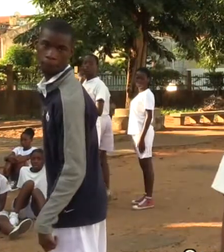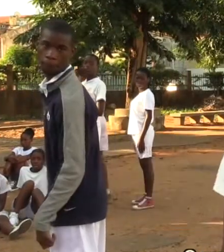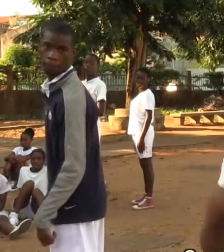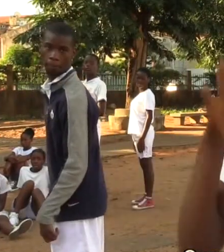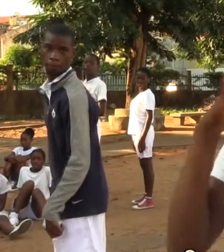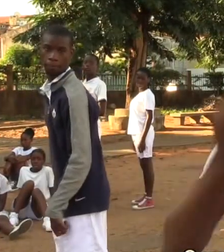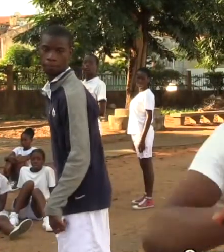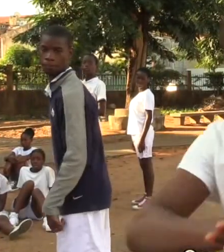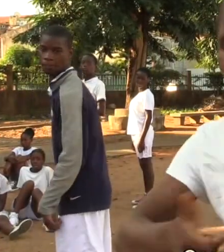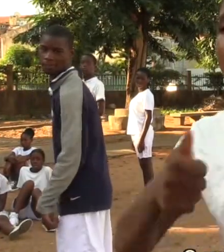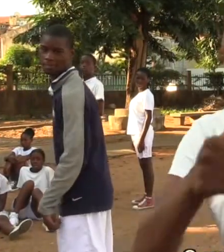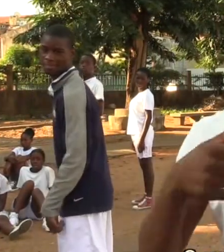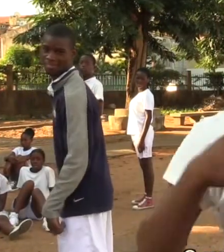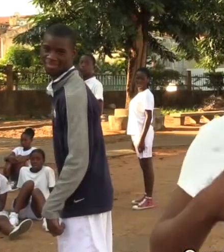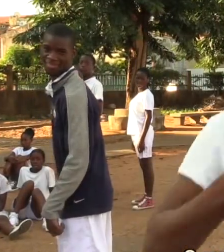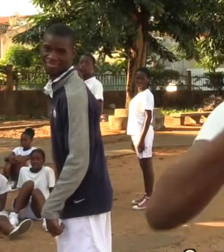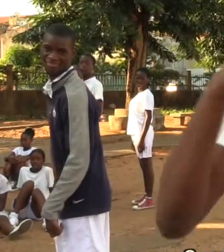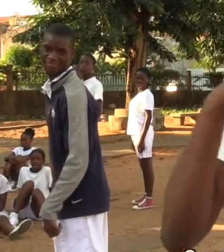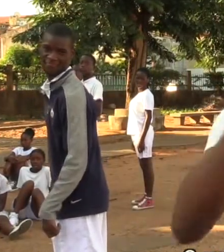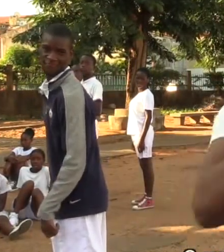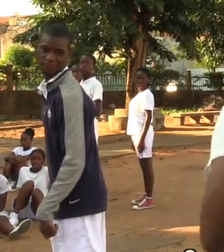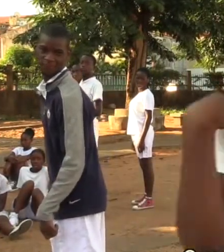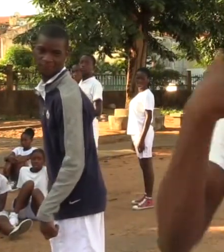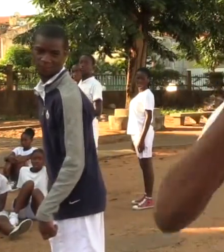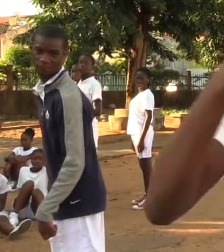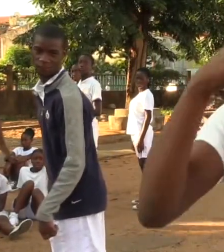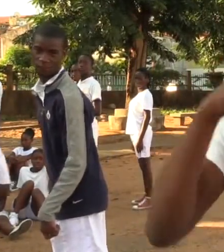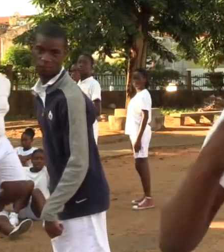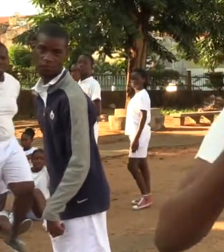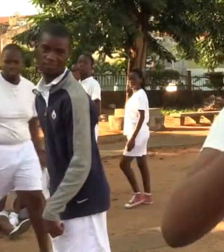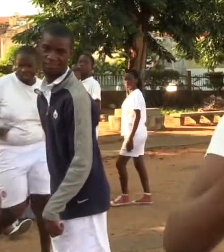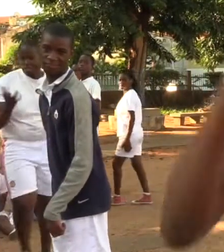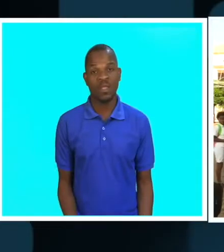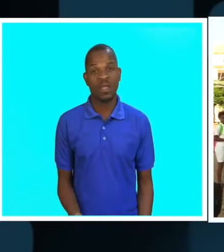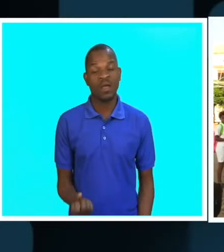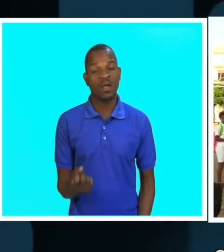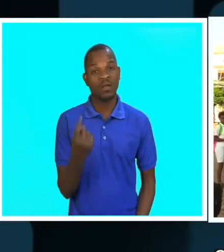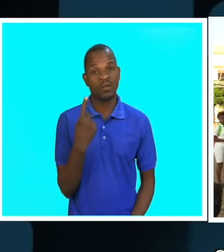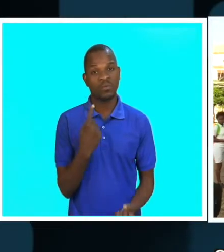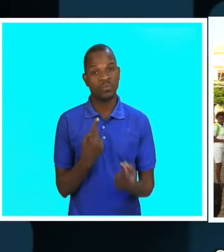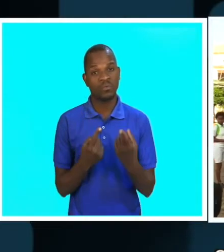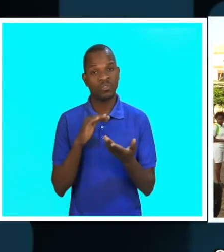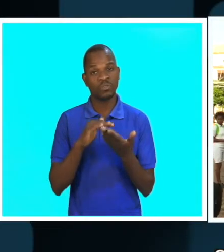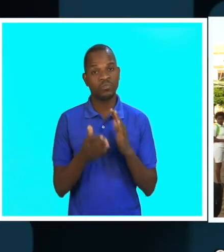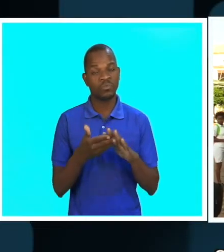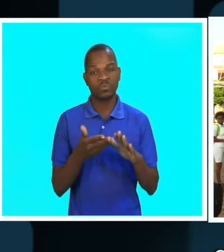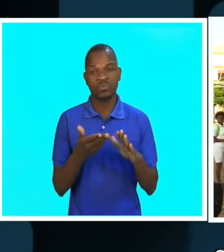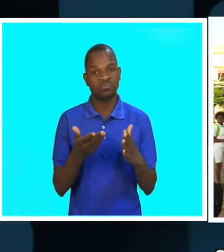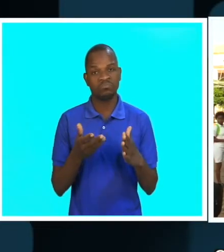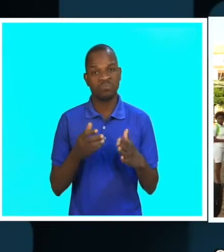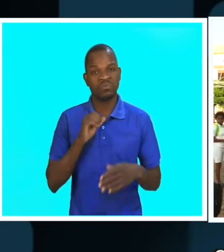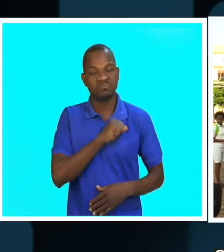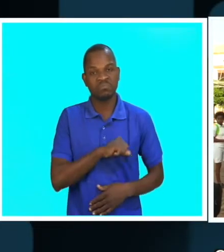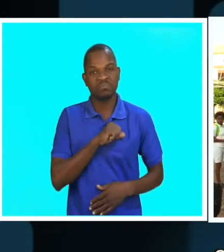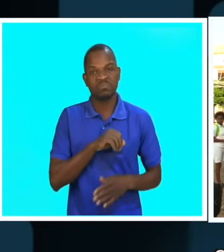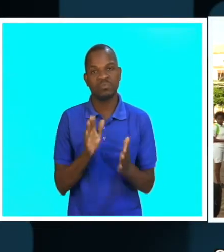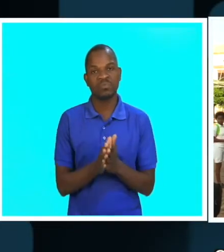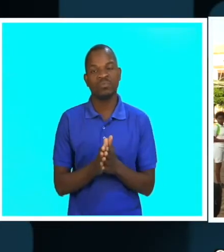a praticar atividade desportiva. O professor não tem